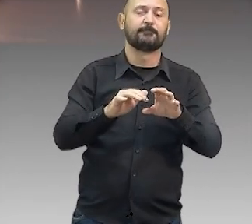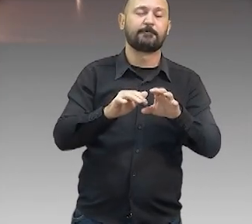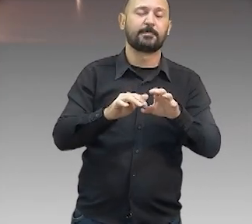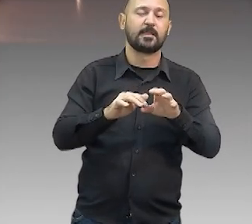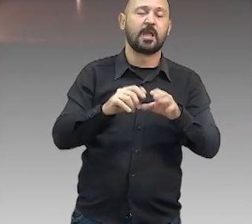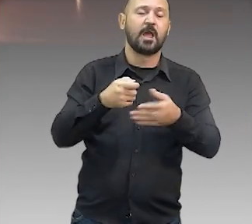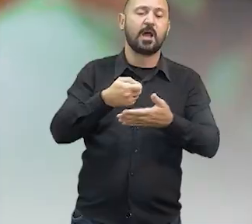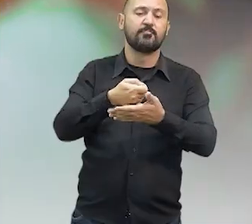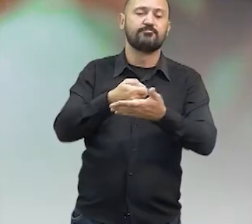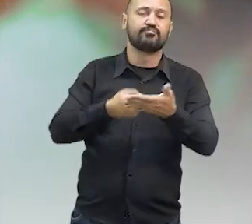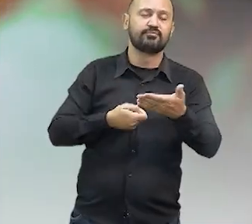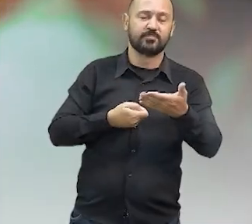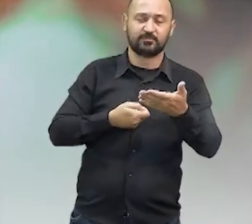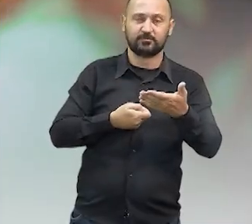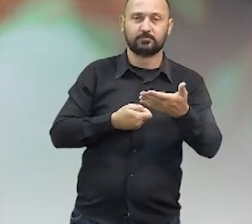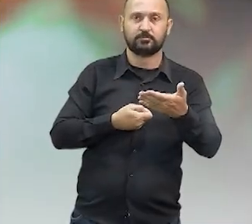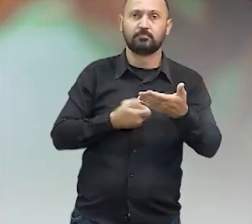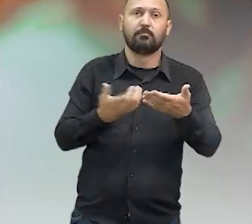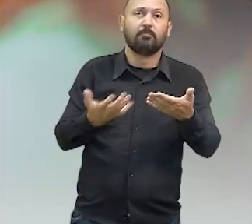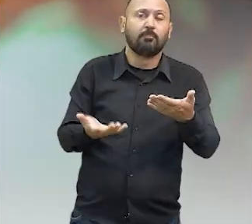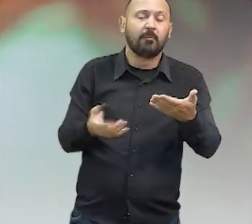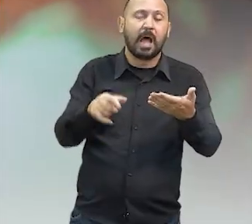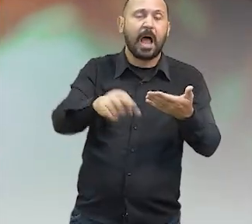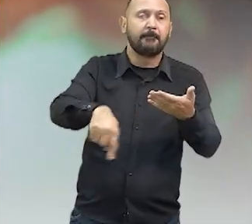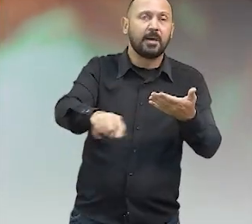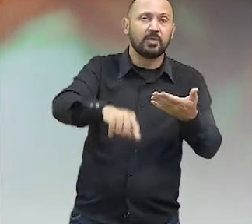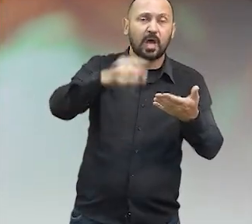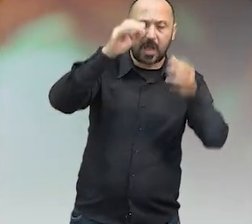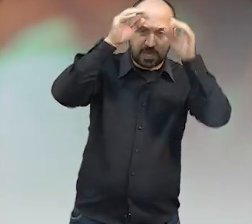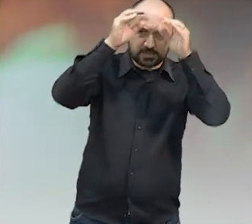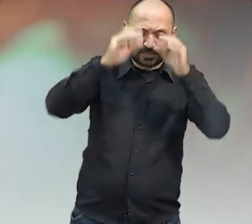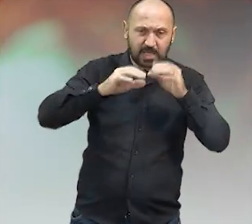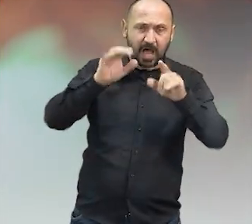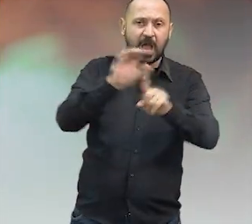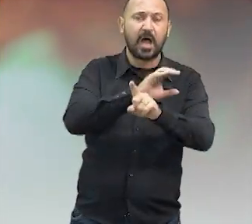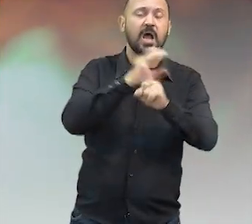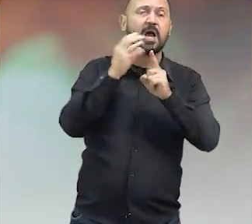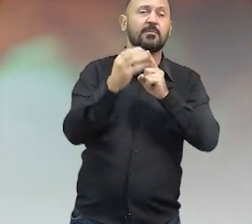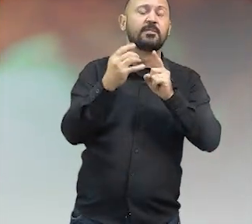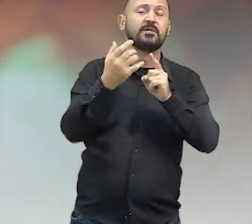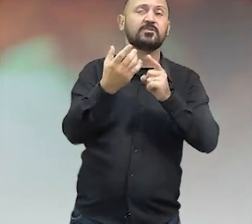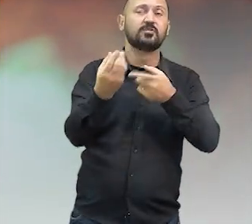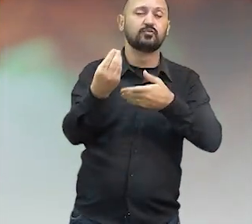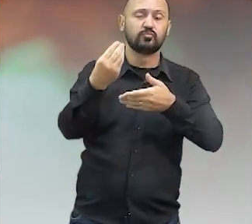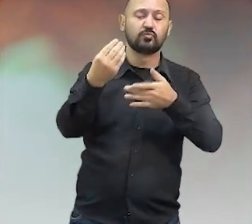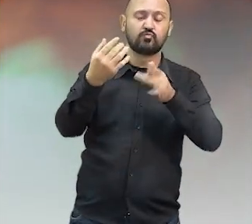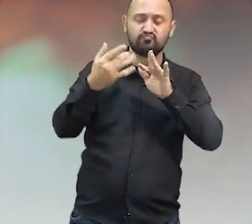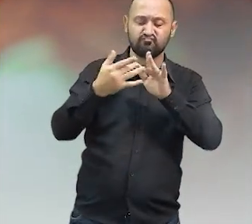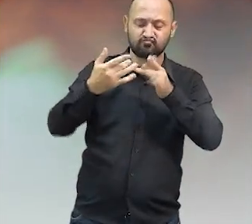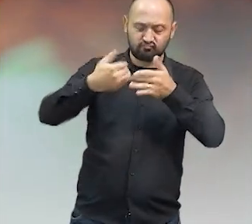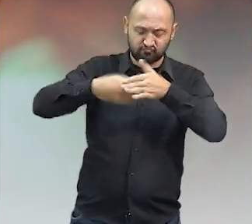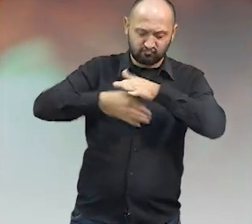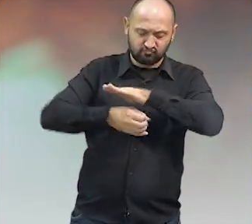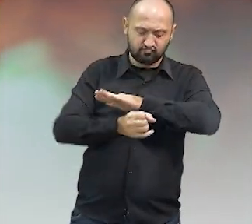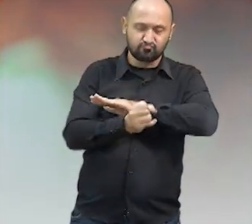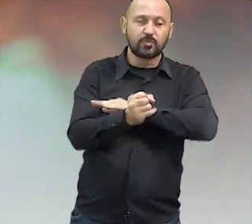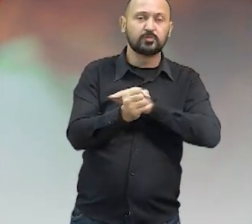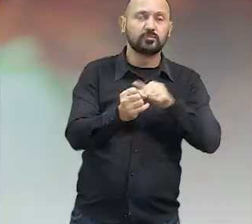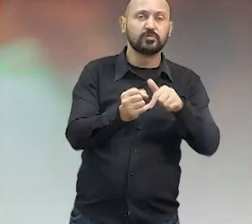fazer uma reportagem, sem que o cidadão, a comunidade não esteja nesse contexto.